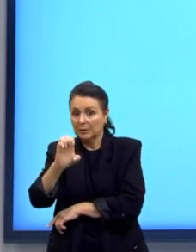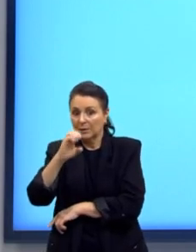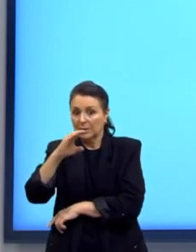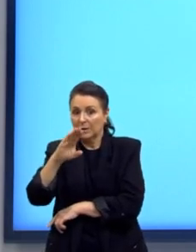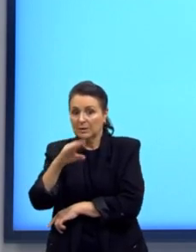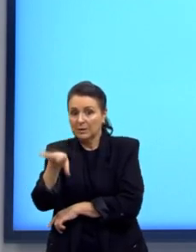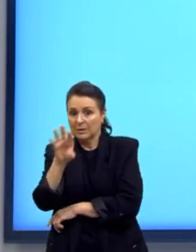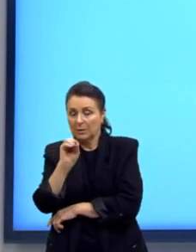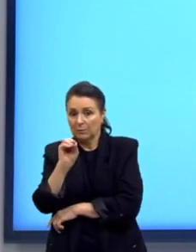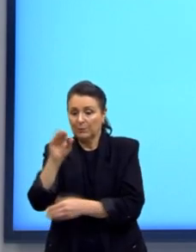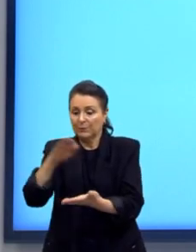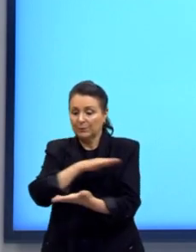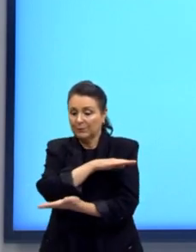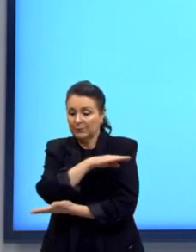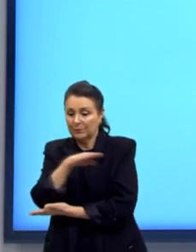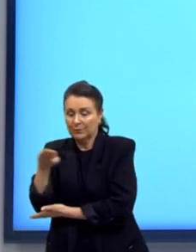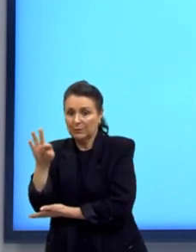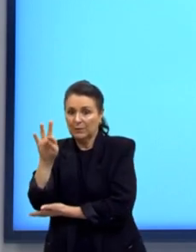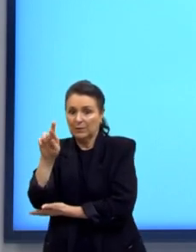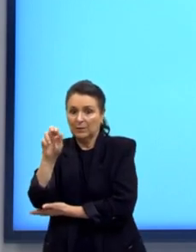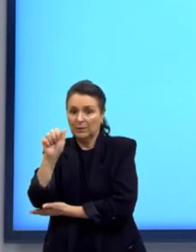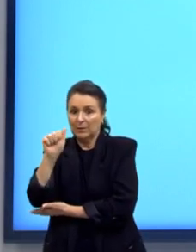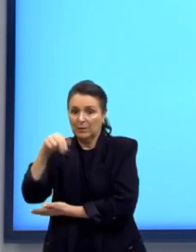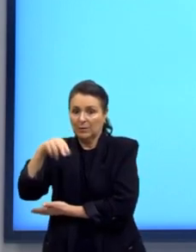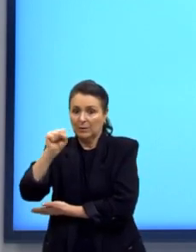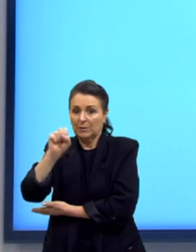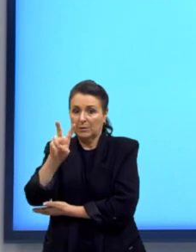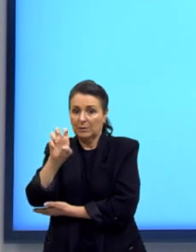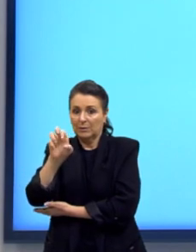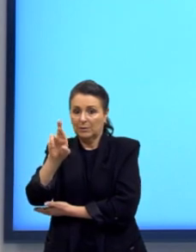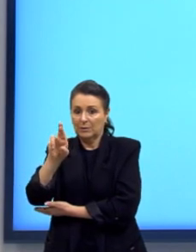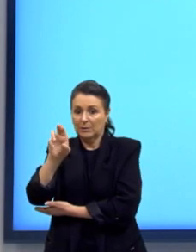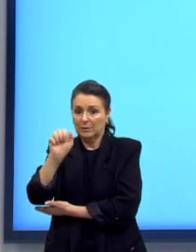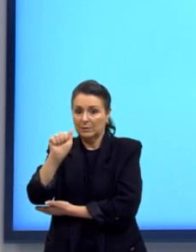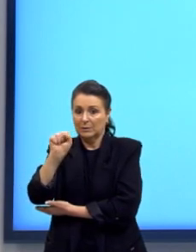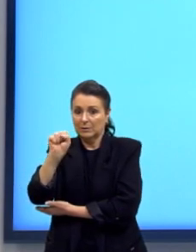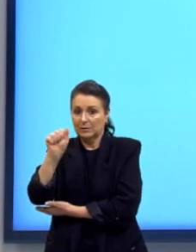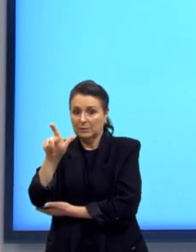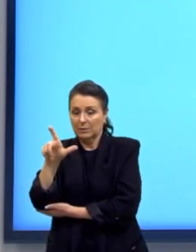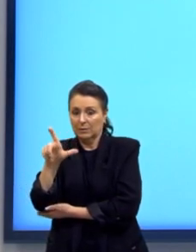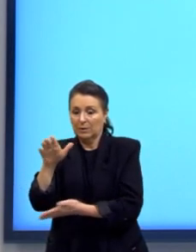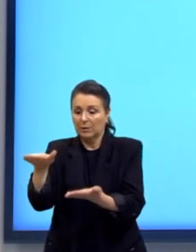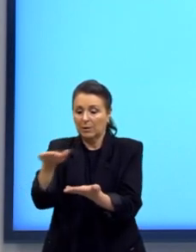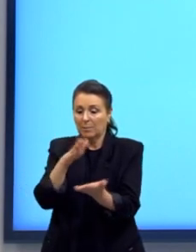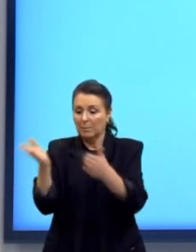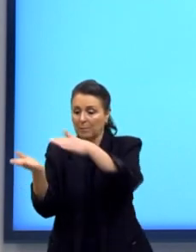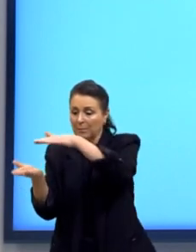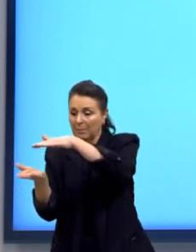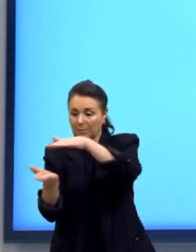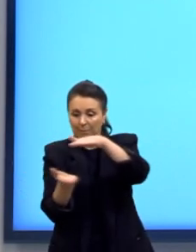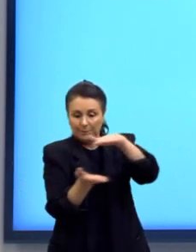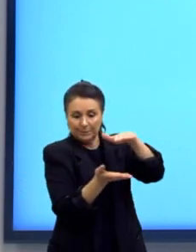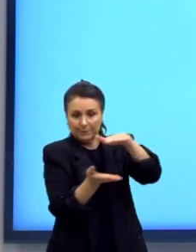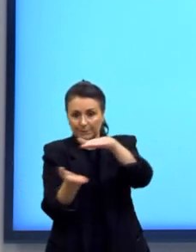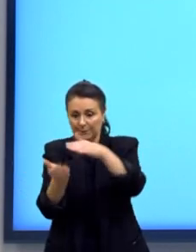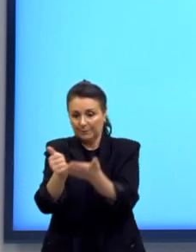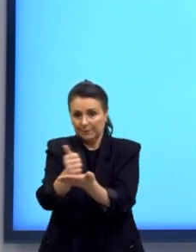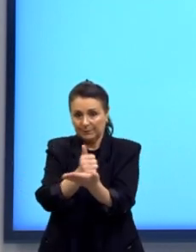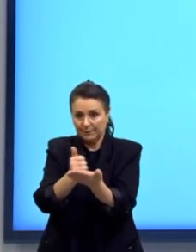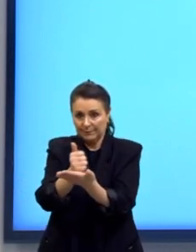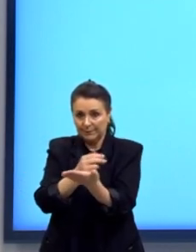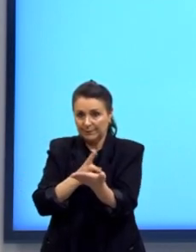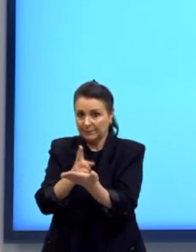esse corte foi feito de forma que seja paralelo as bases né sempre um plano